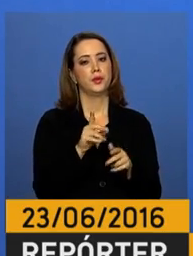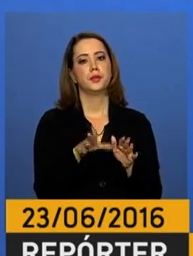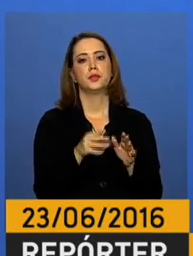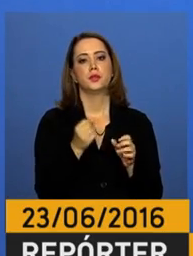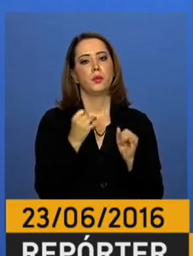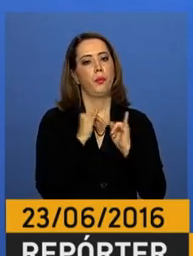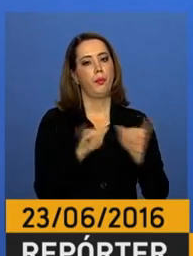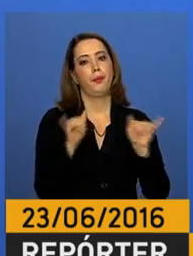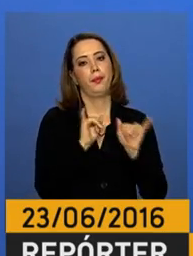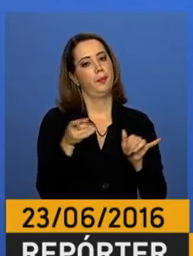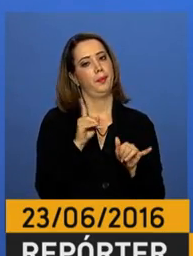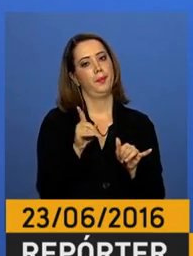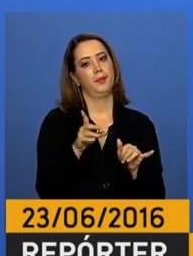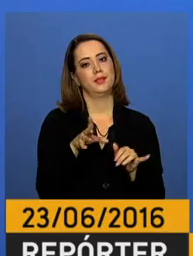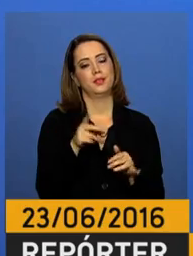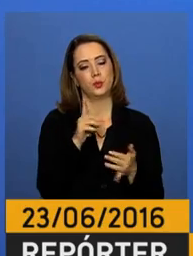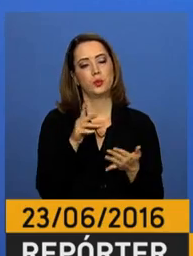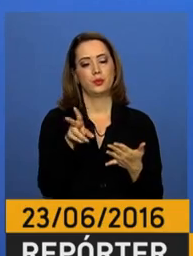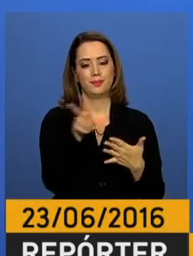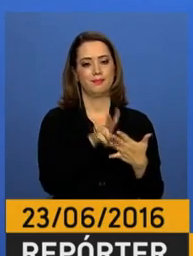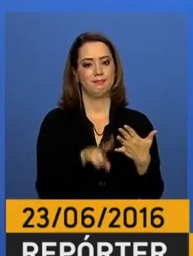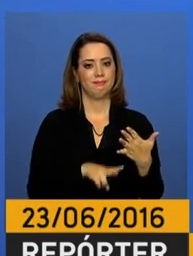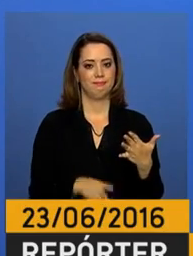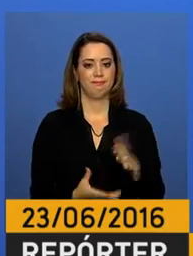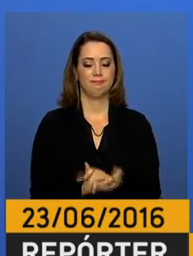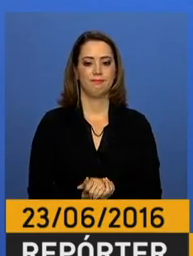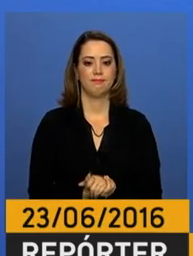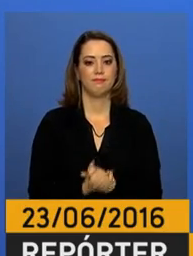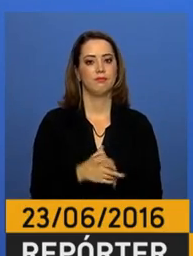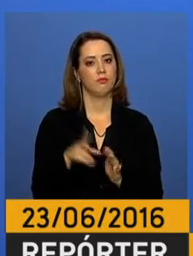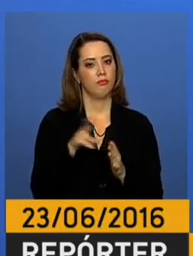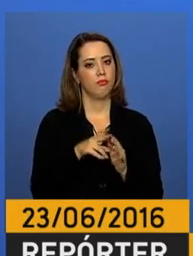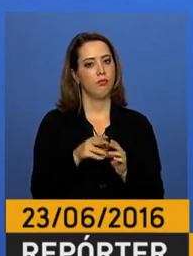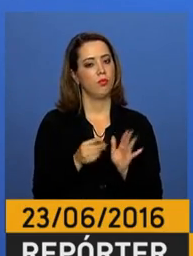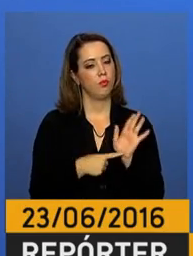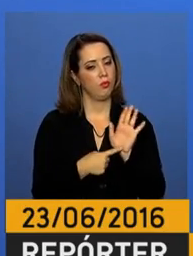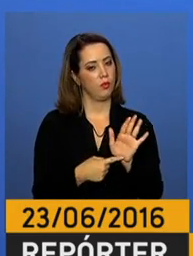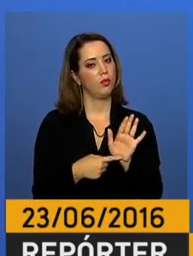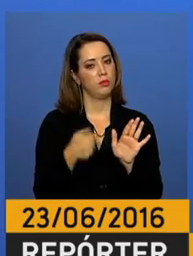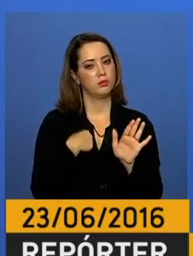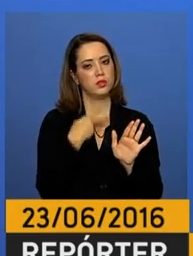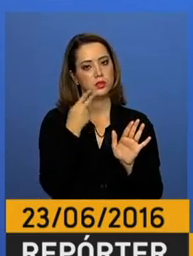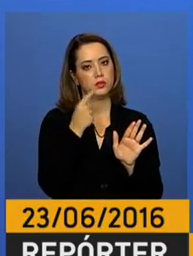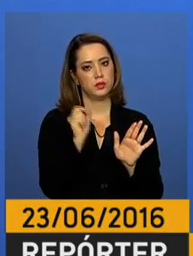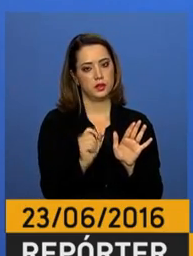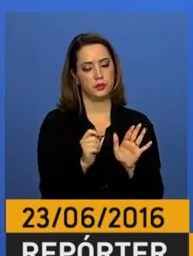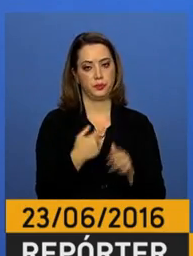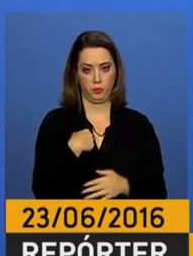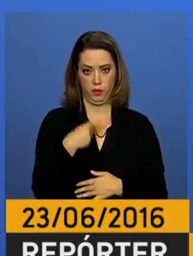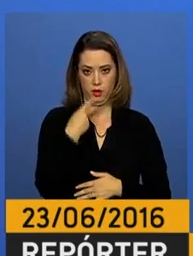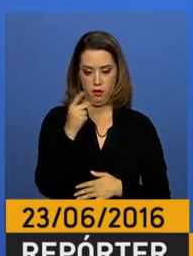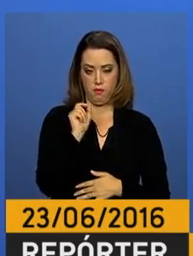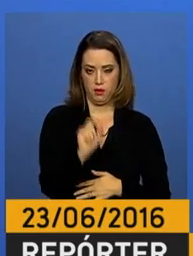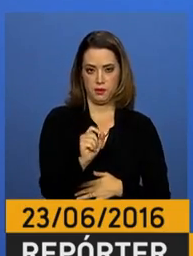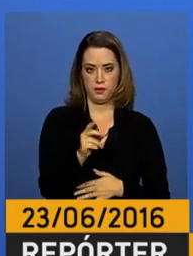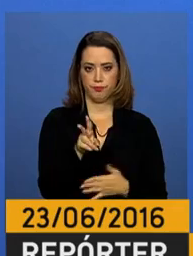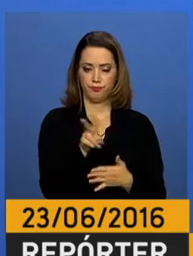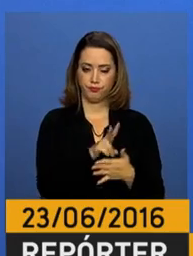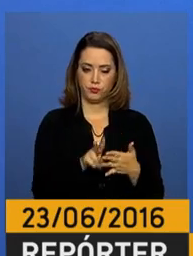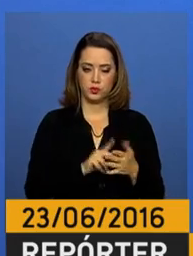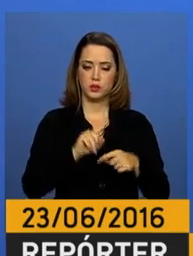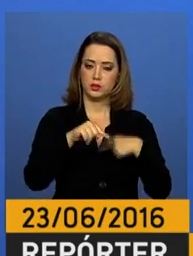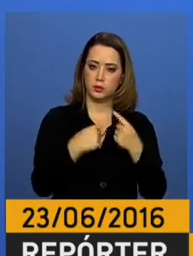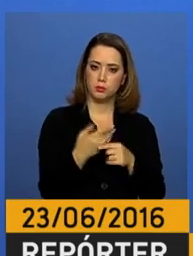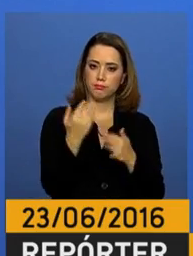é para não é apenas para ilustrar a minha fala né vejam bem eu digo assim não dado do momento depois de